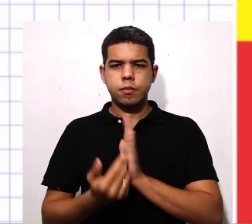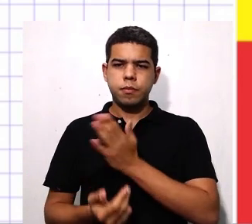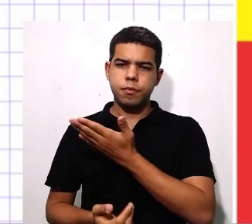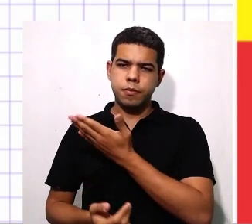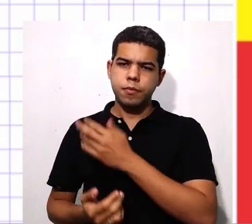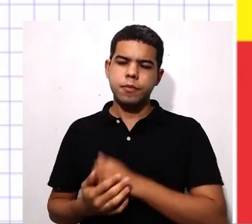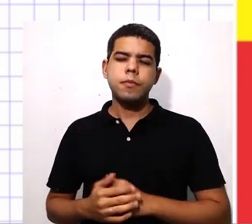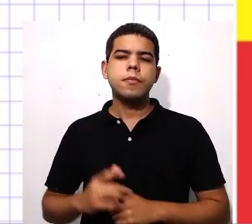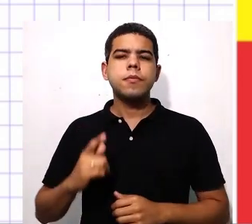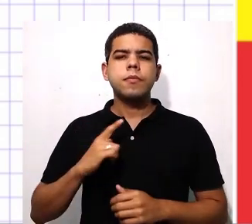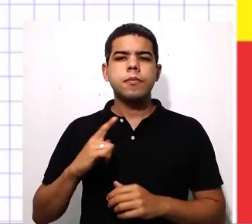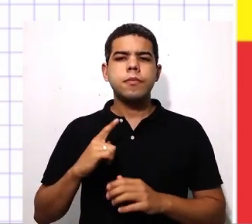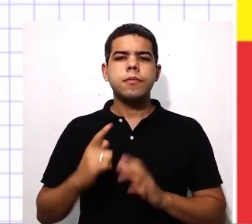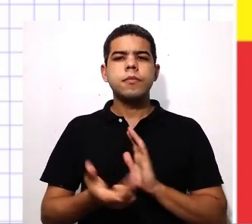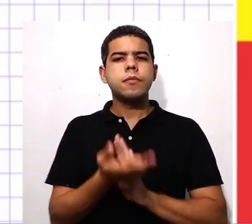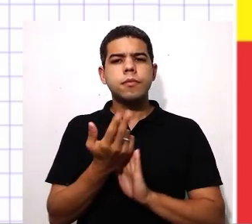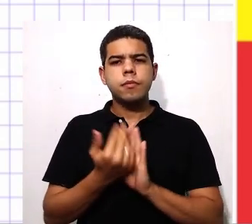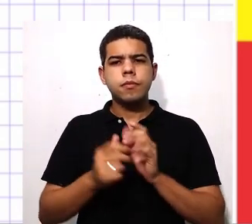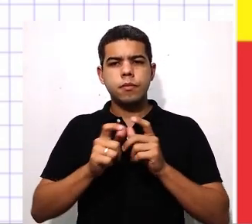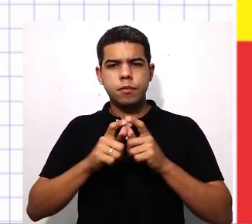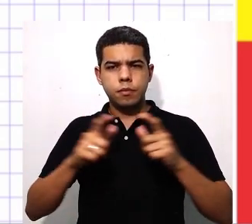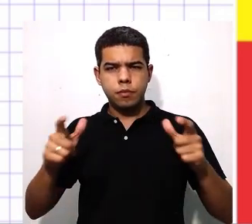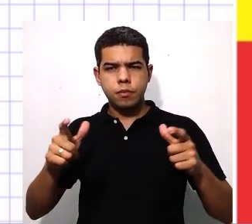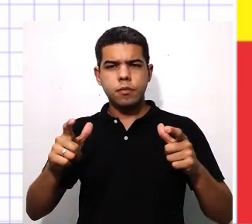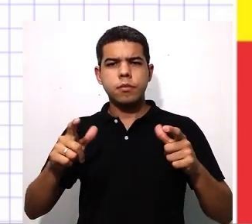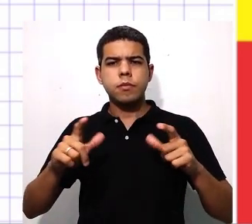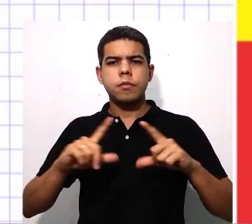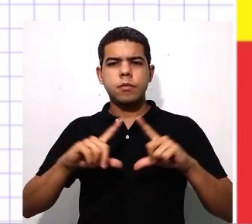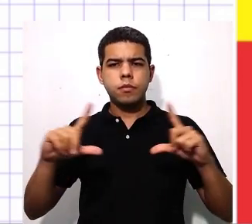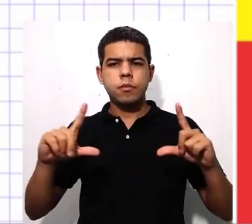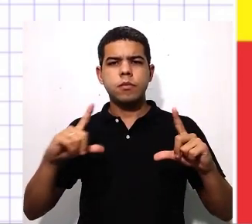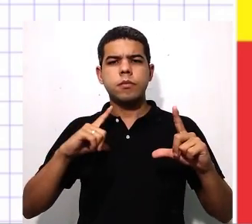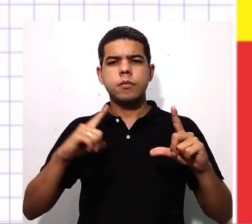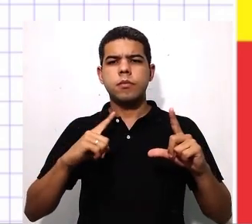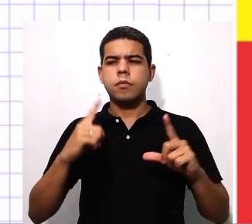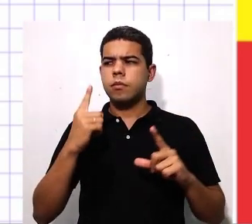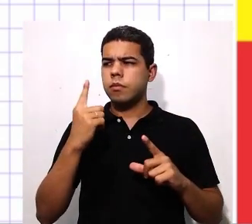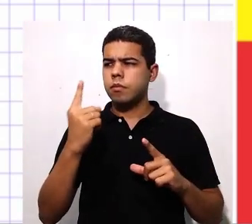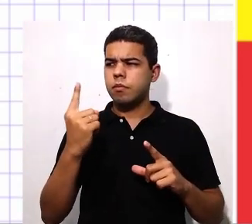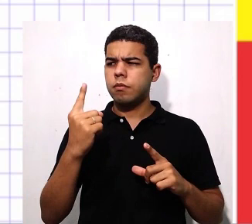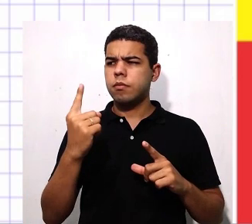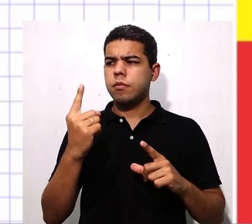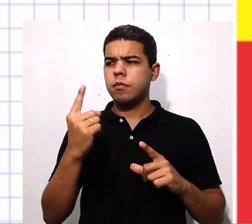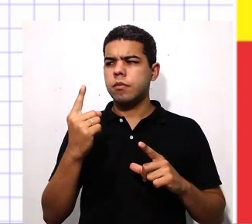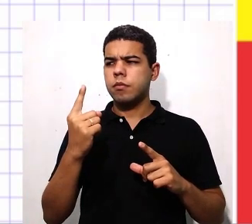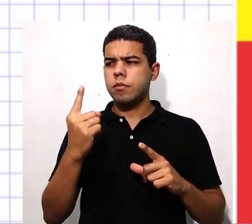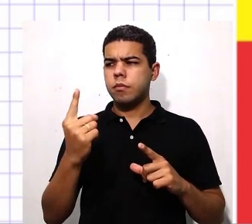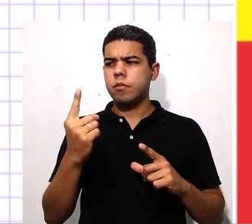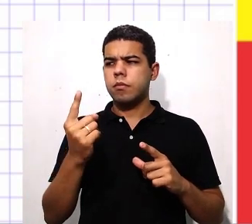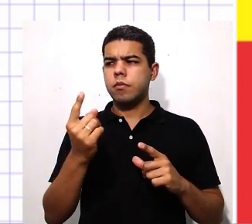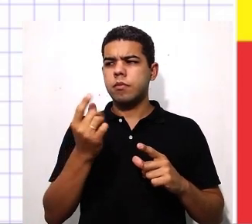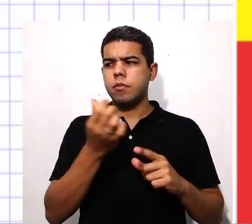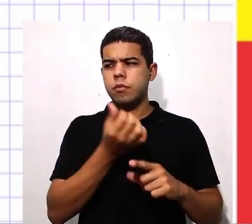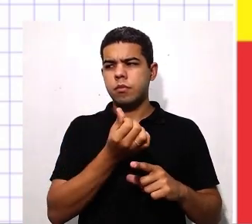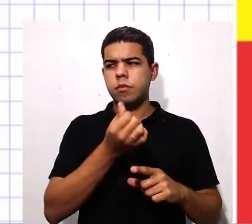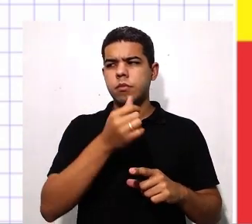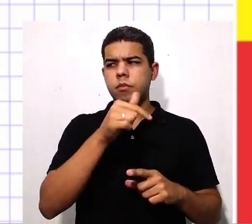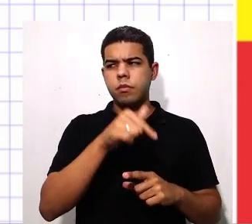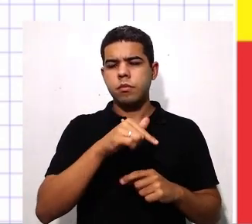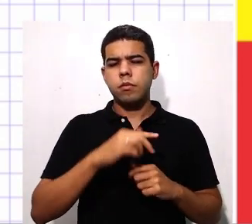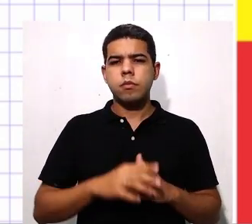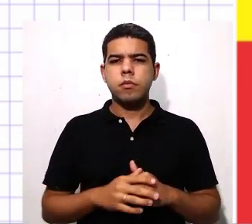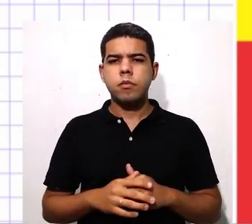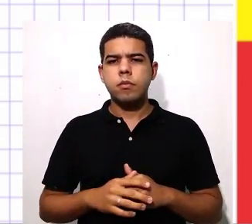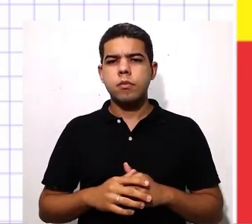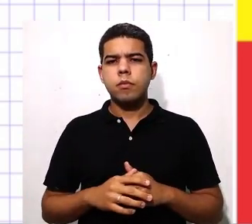vamos dizer assim, está no ponto 1, 6, né? 6 e 7. Horizontal, 1 e 7.